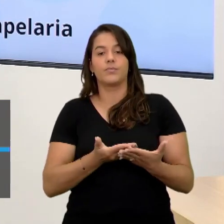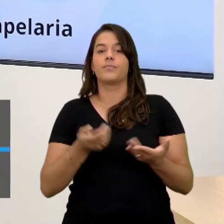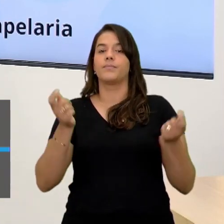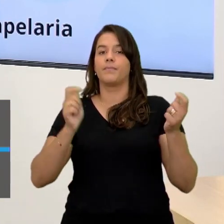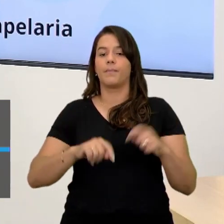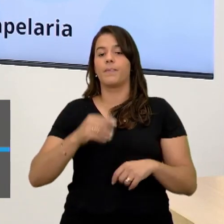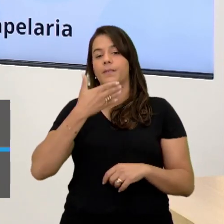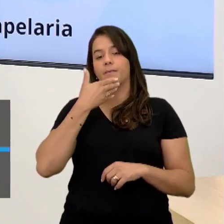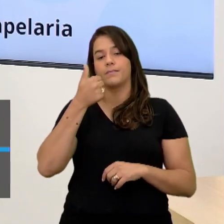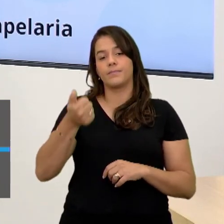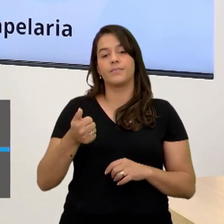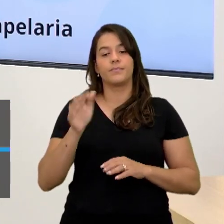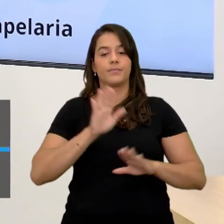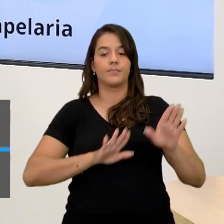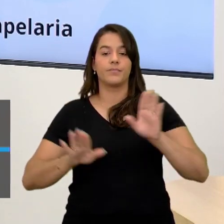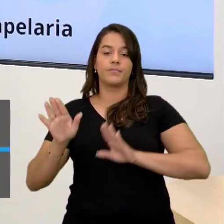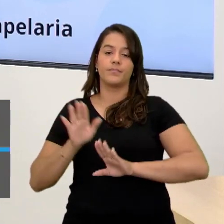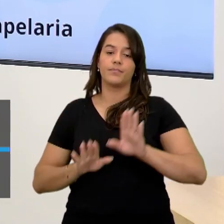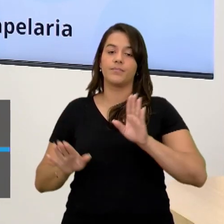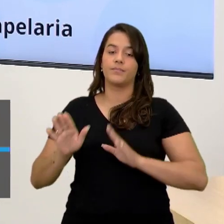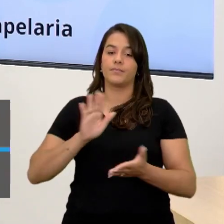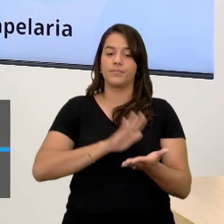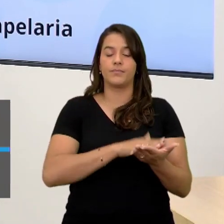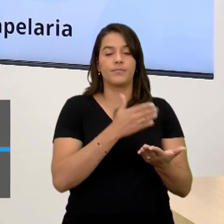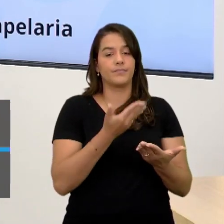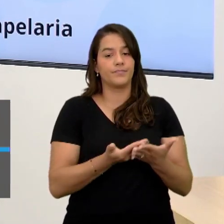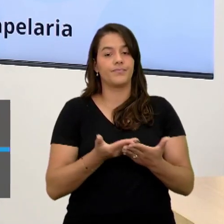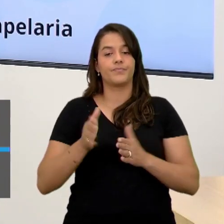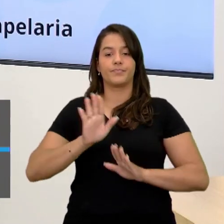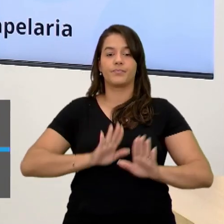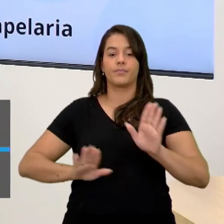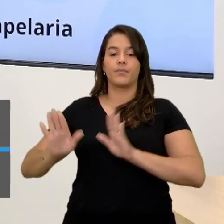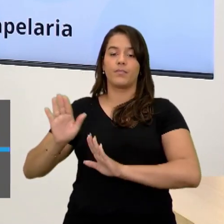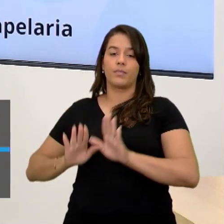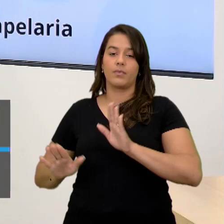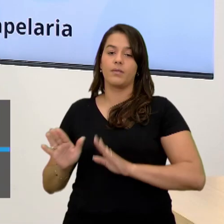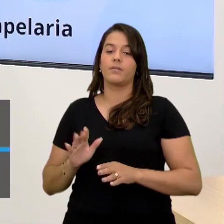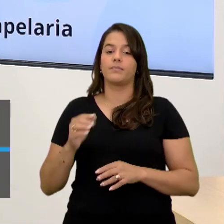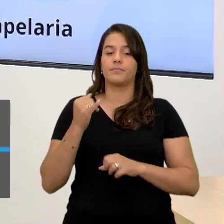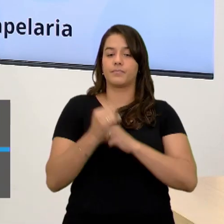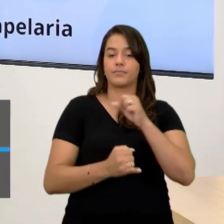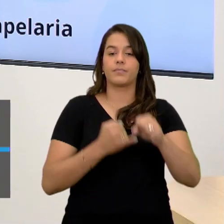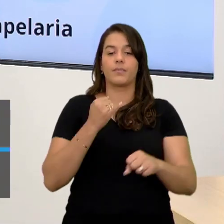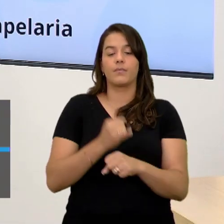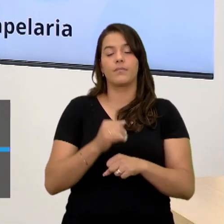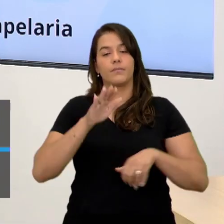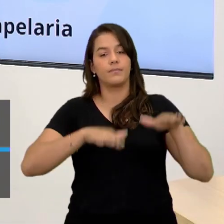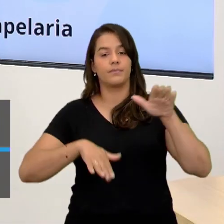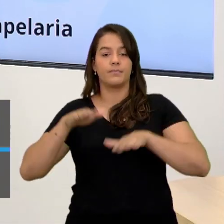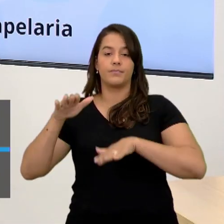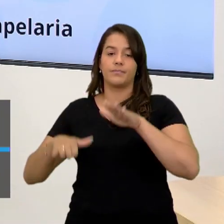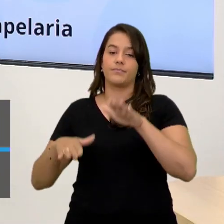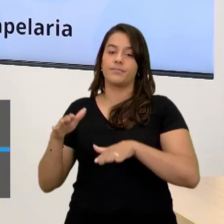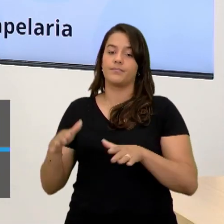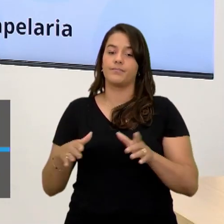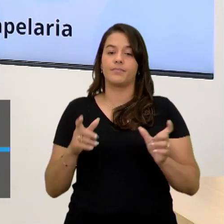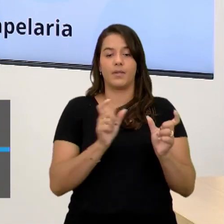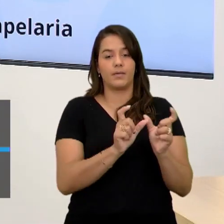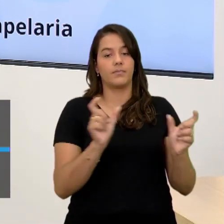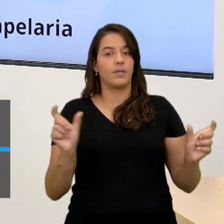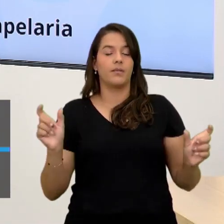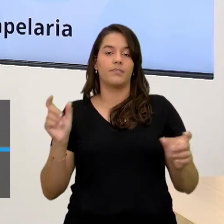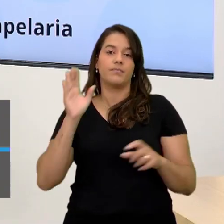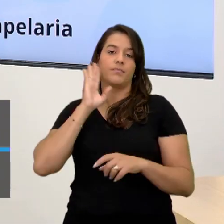com parcimônia. Tome cuidado quando for usar esses tradutores na internet, porque às vezes não sai tão